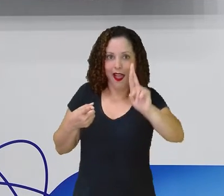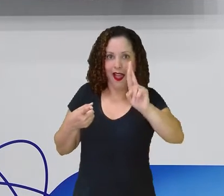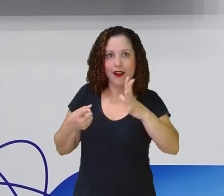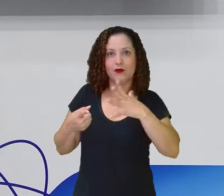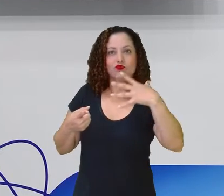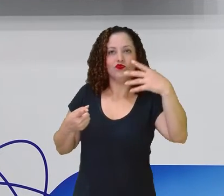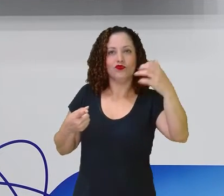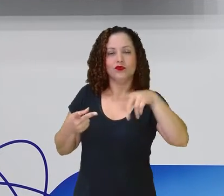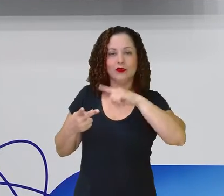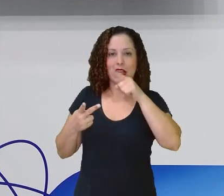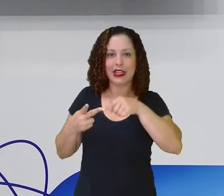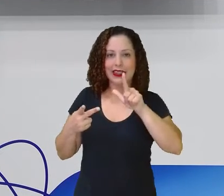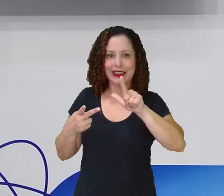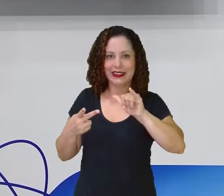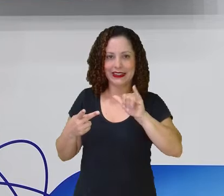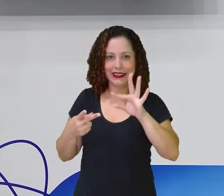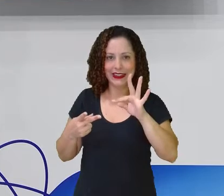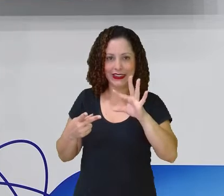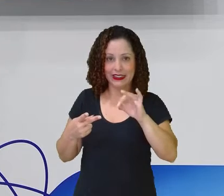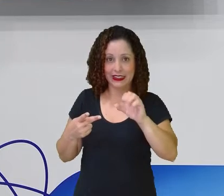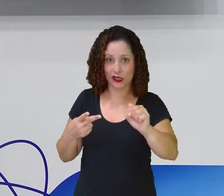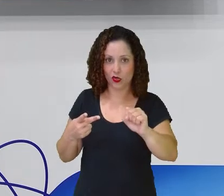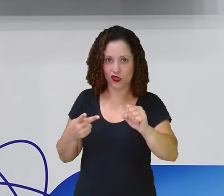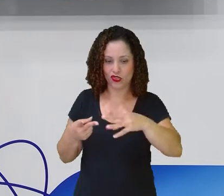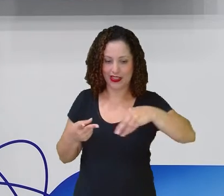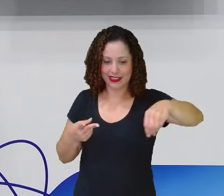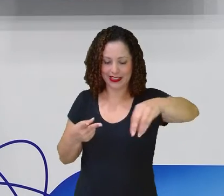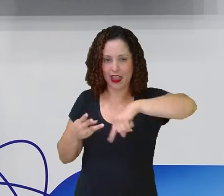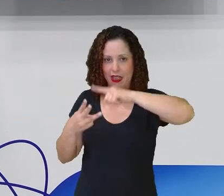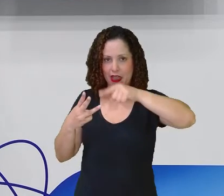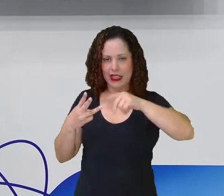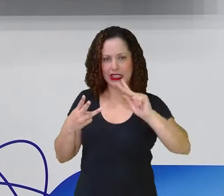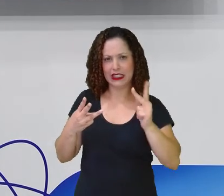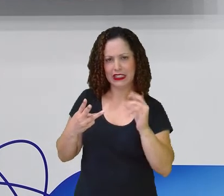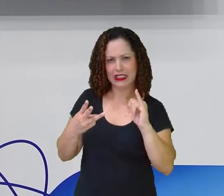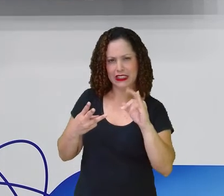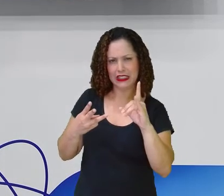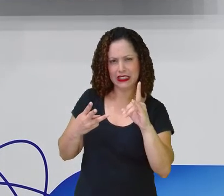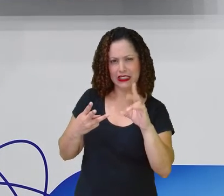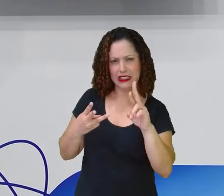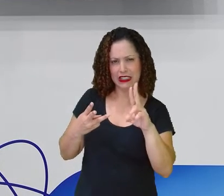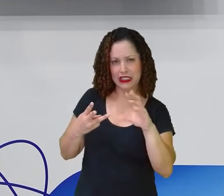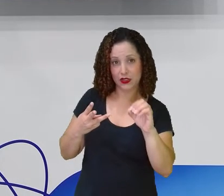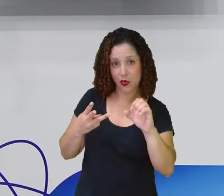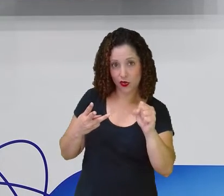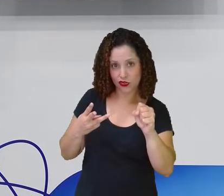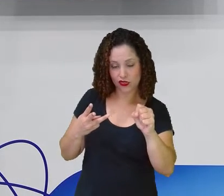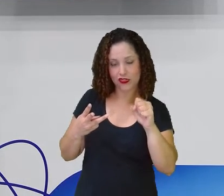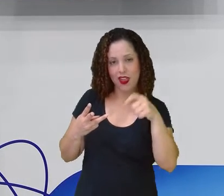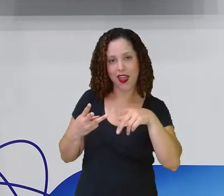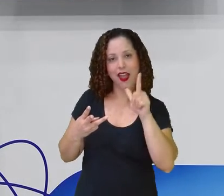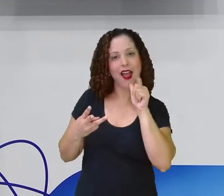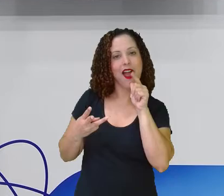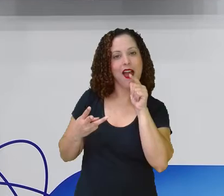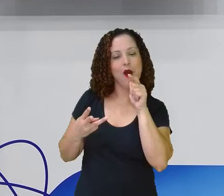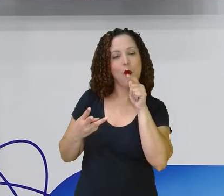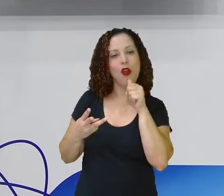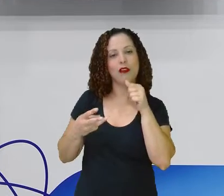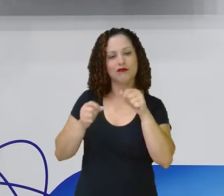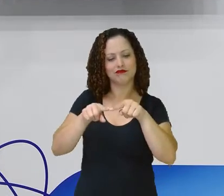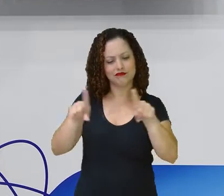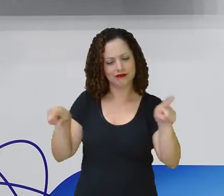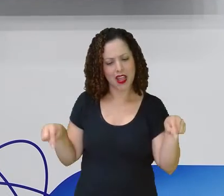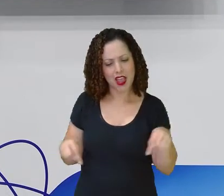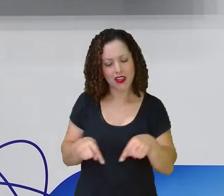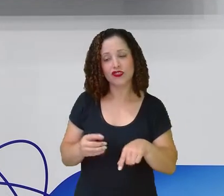ar, litosfera, que seria a terra, hidrosfera, que seria a água, falar sobre os mares, os